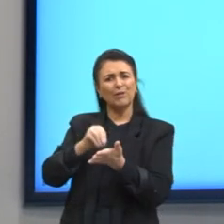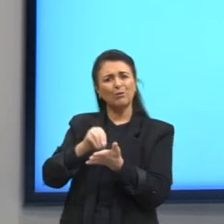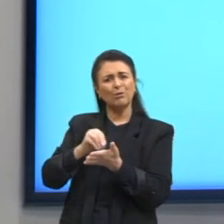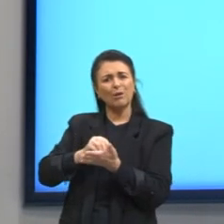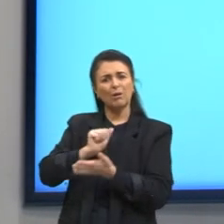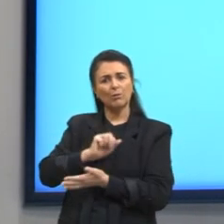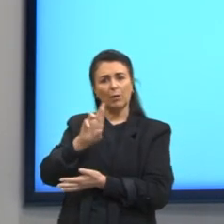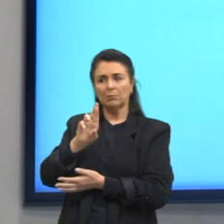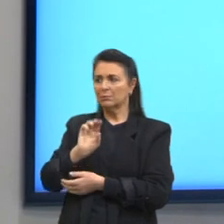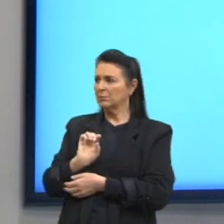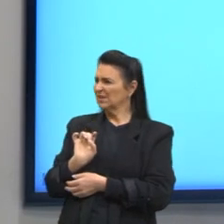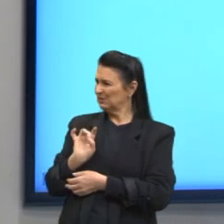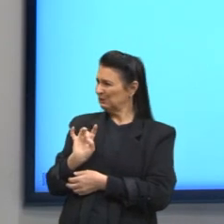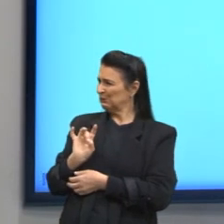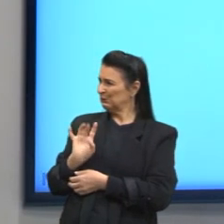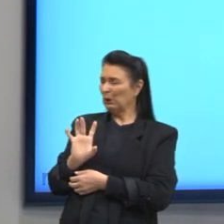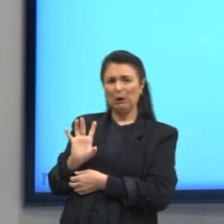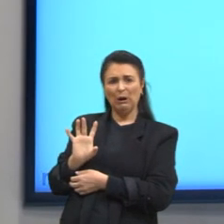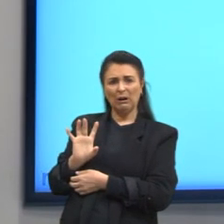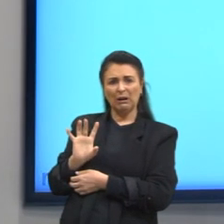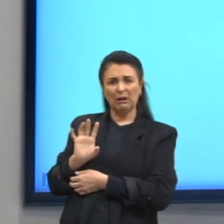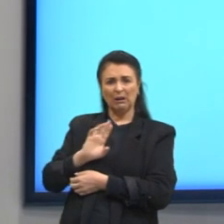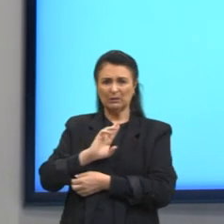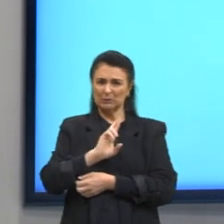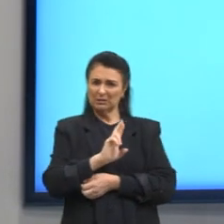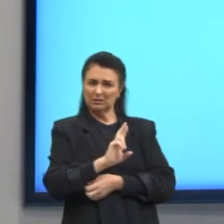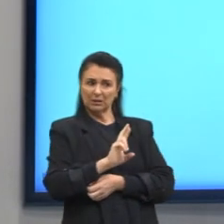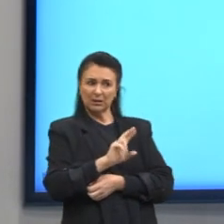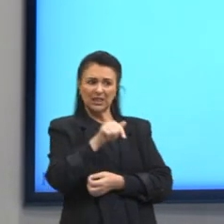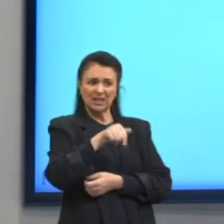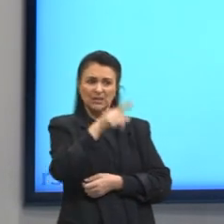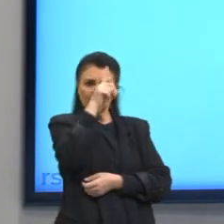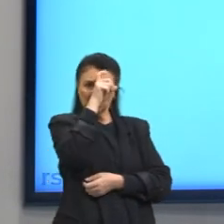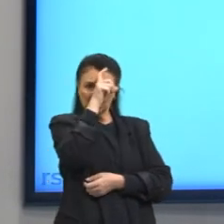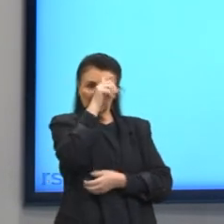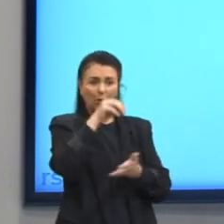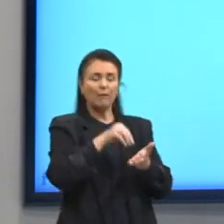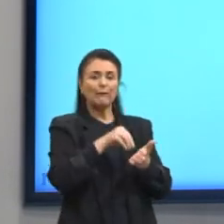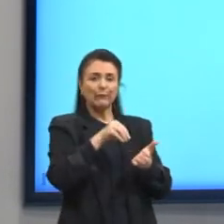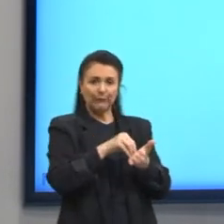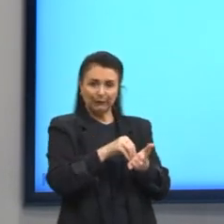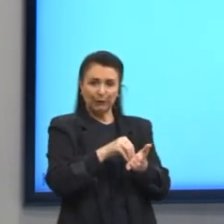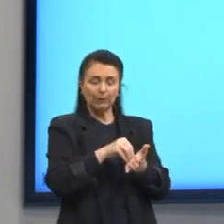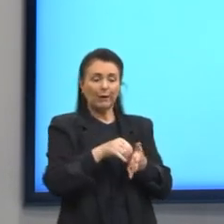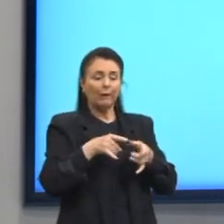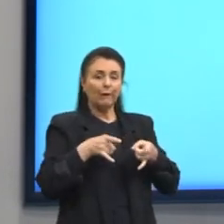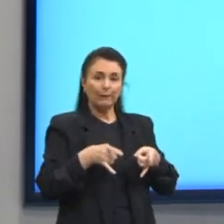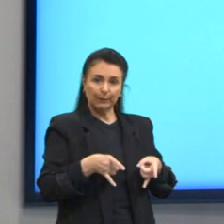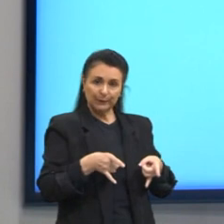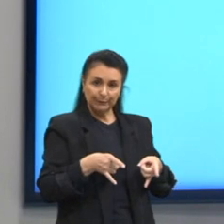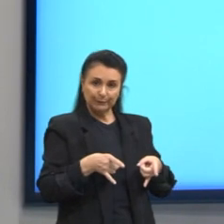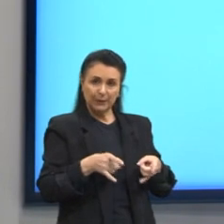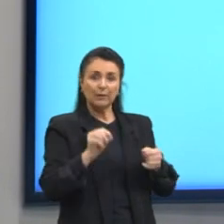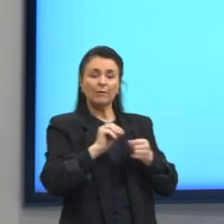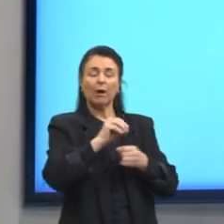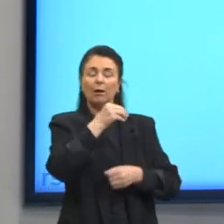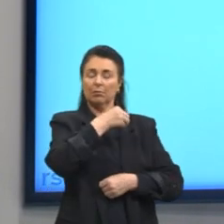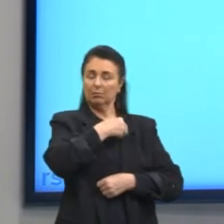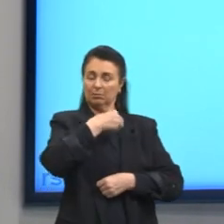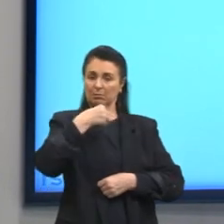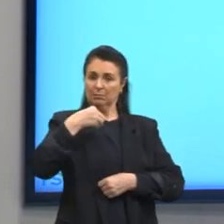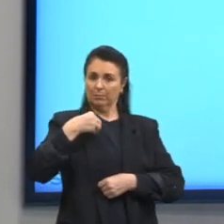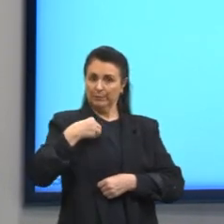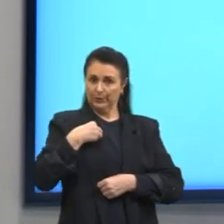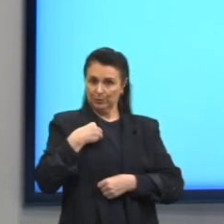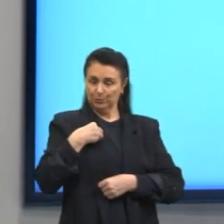responde só pois esse hospital está com falta de leito falta de médico